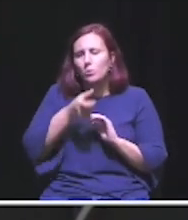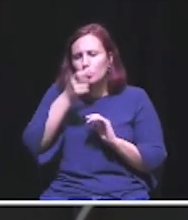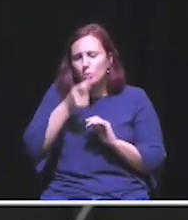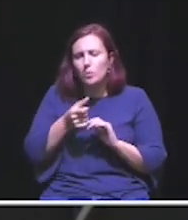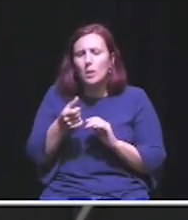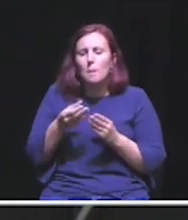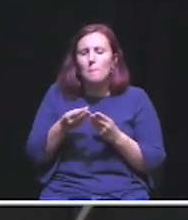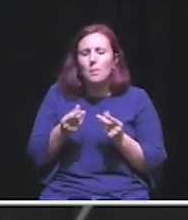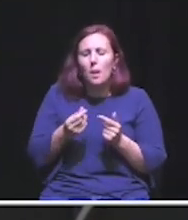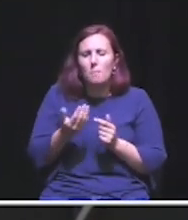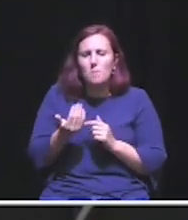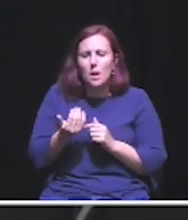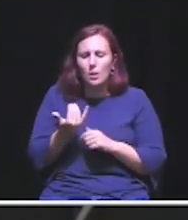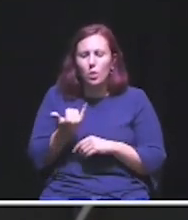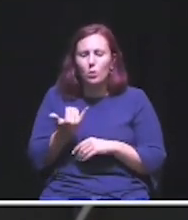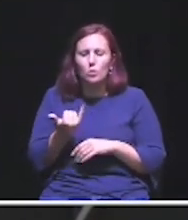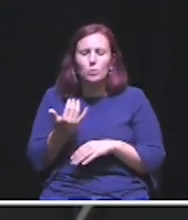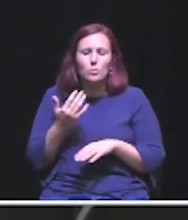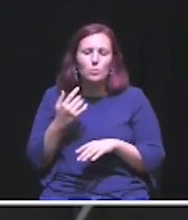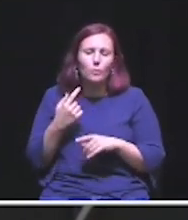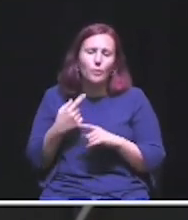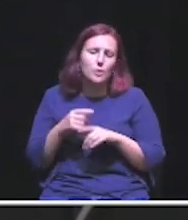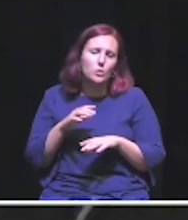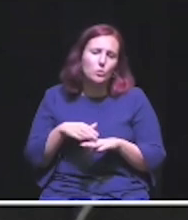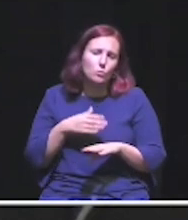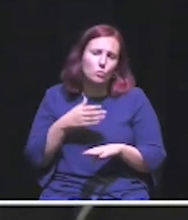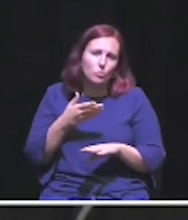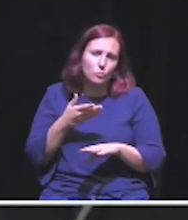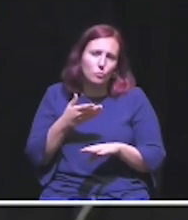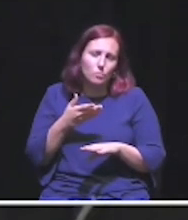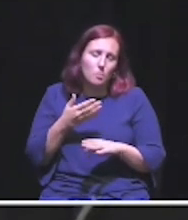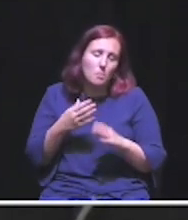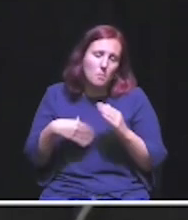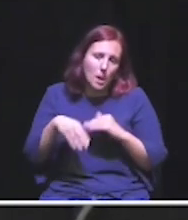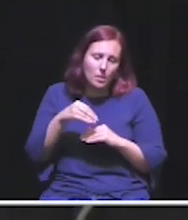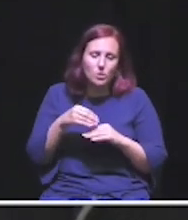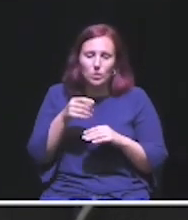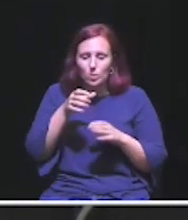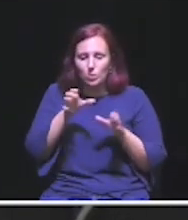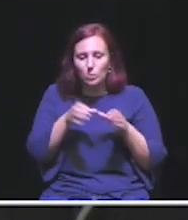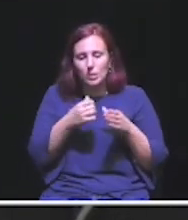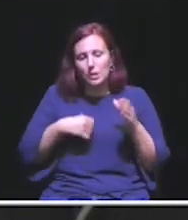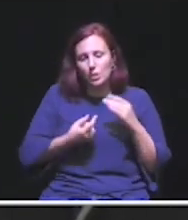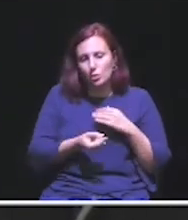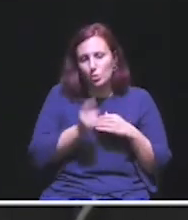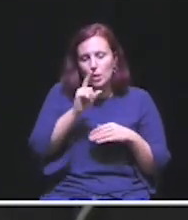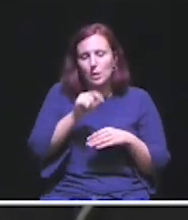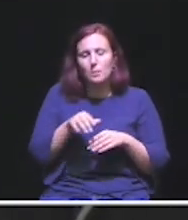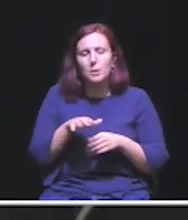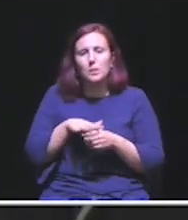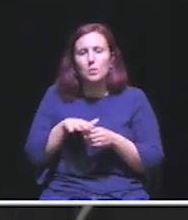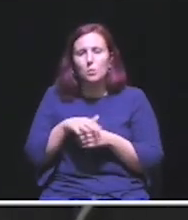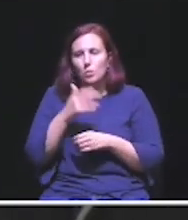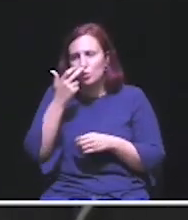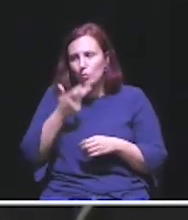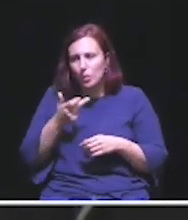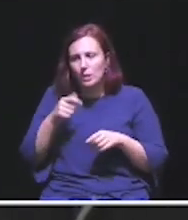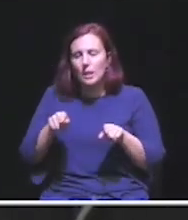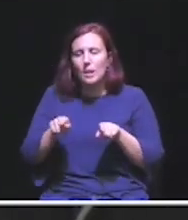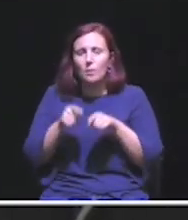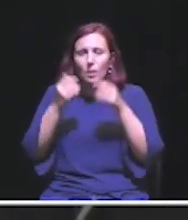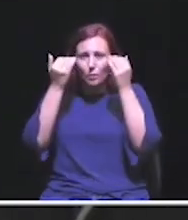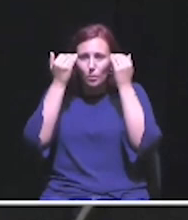material severa, que é 12 vezes mais do que a população não cigana, e também com condições de habitação frágeis. São